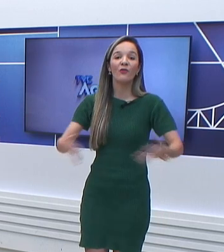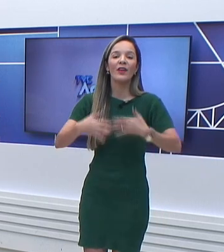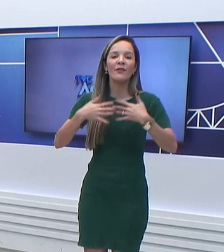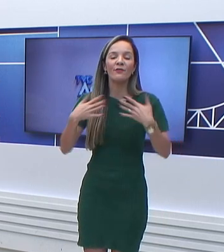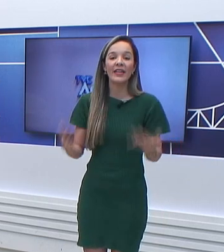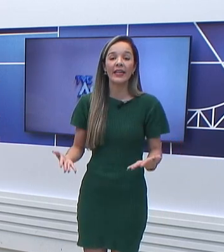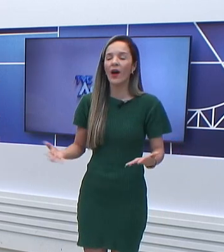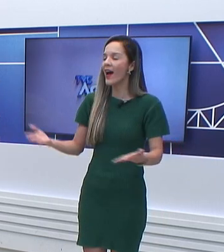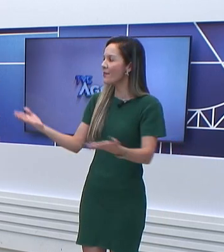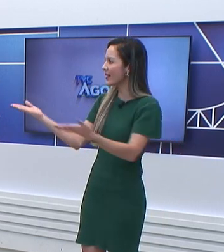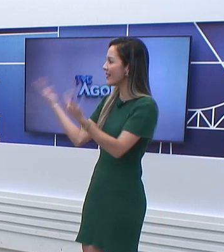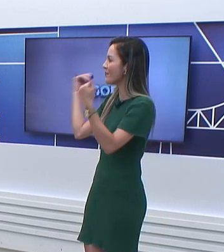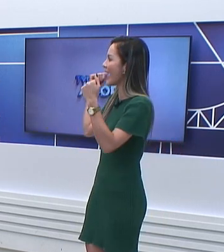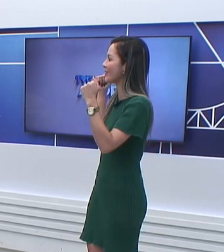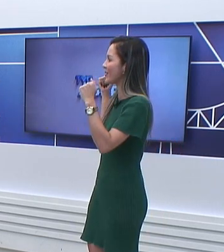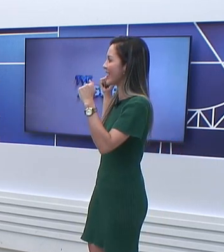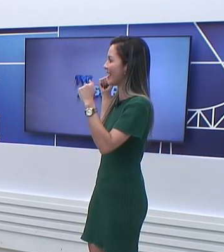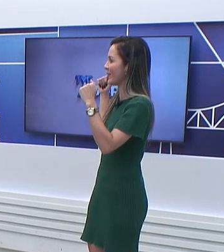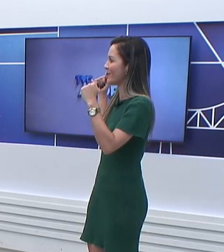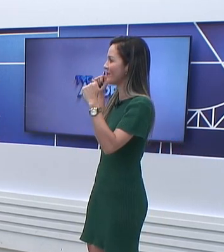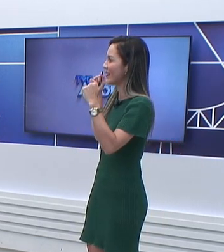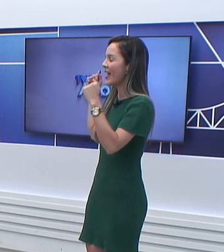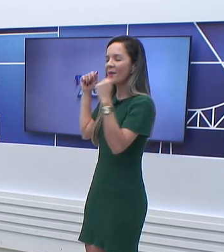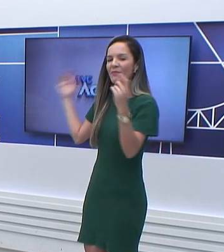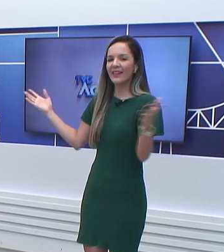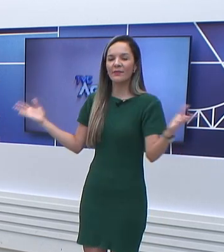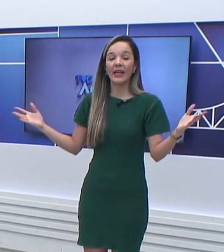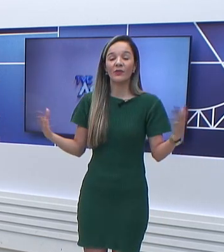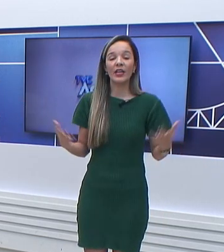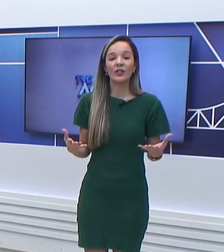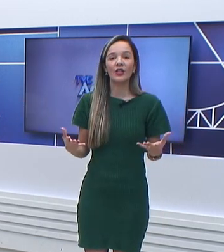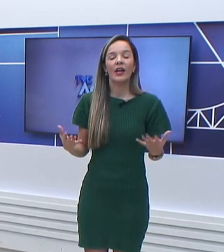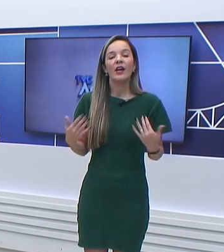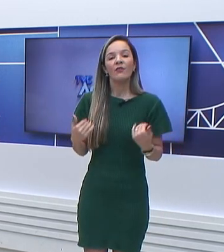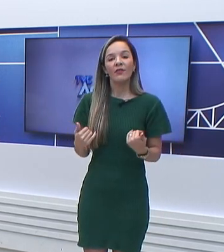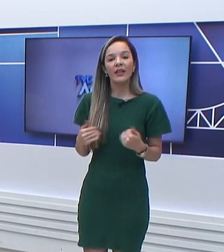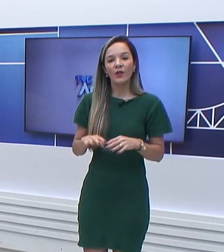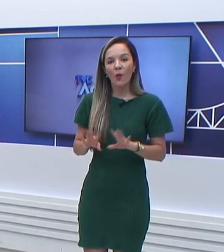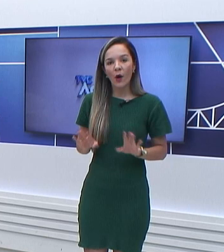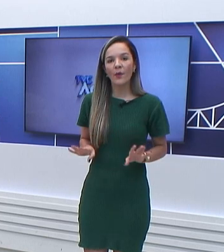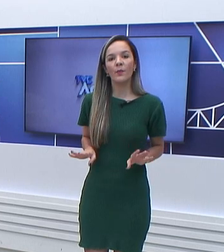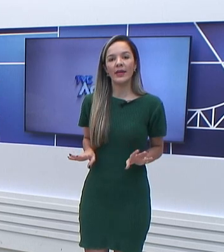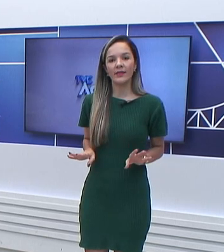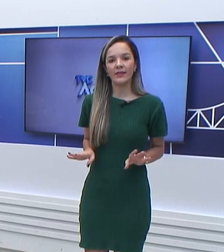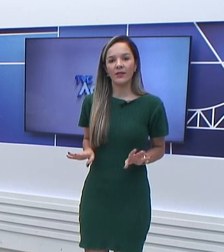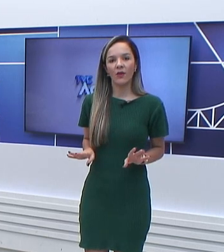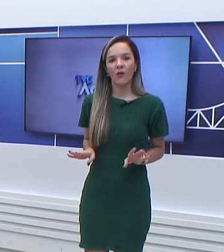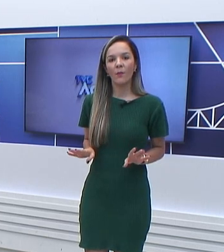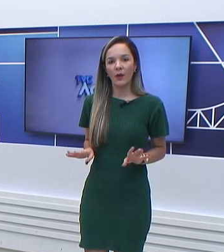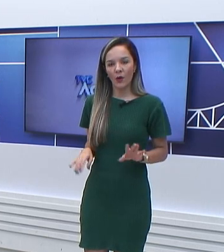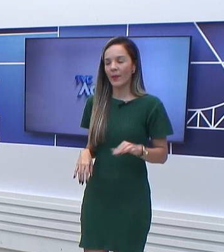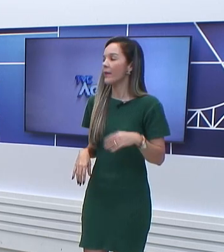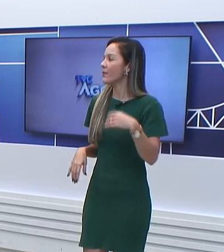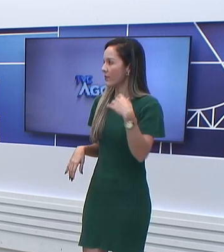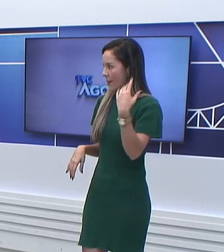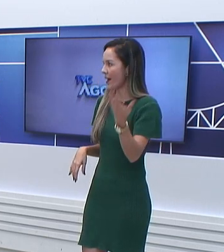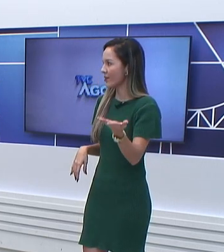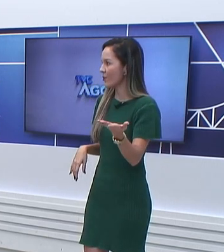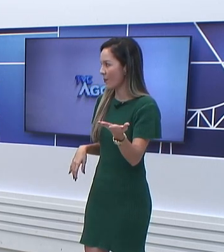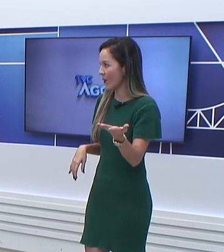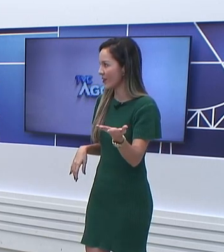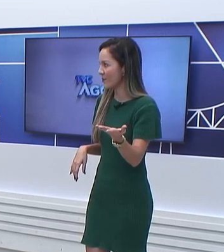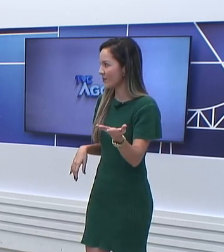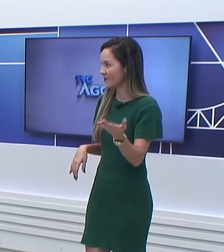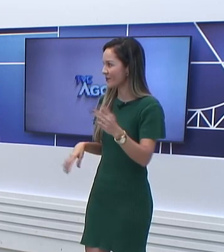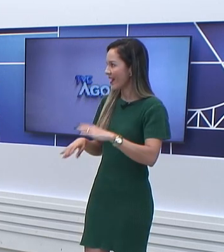carnaval, fevereiro. Ah, bem lembrado, Israel. Diga. Bem lembrado. Gente, bem lembrado. Fevereiro não é o meu mês. Não? O meu é março,